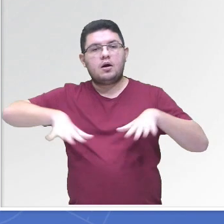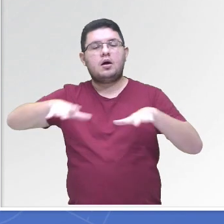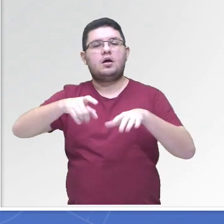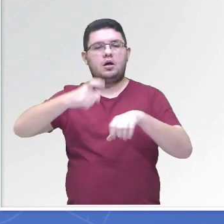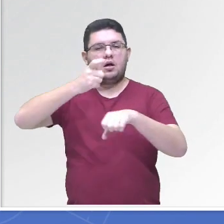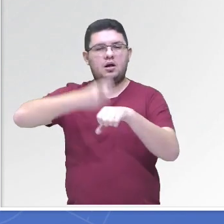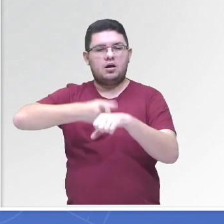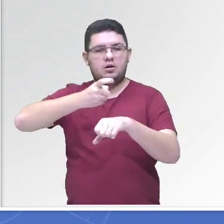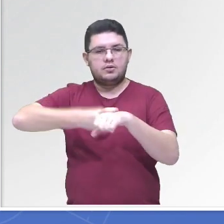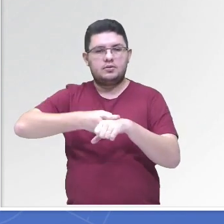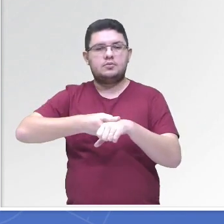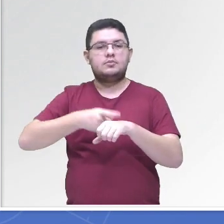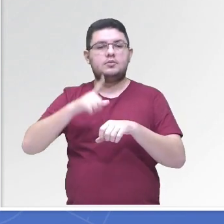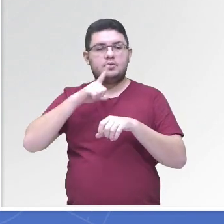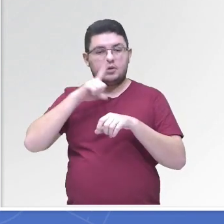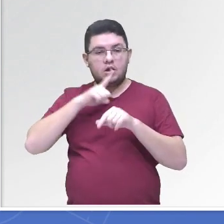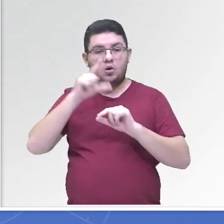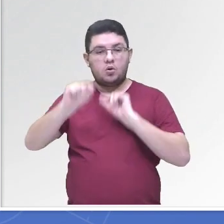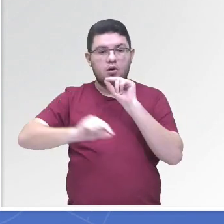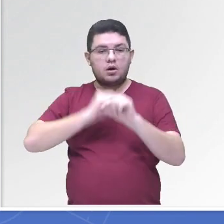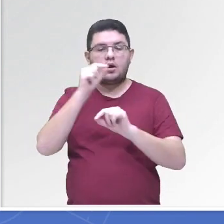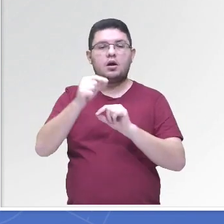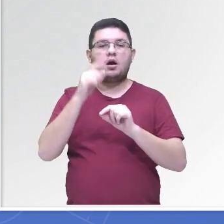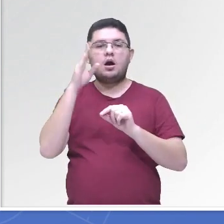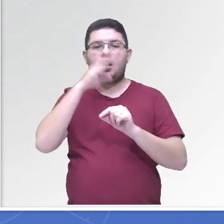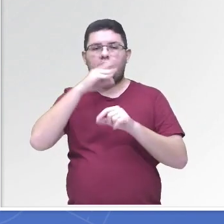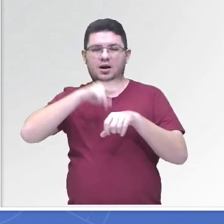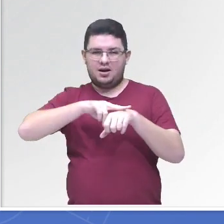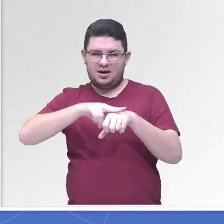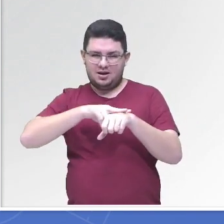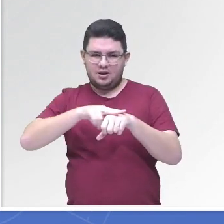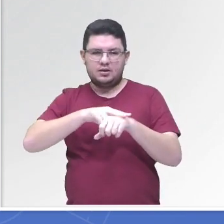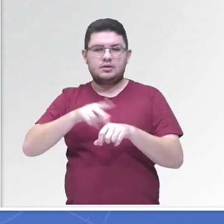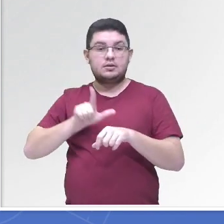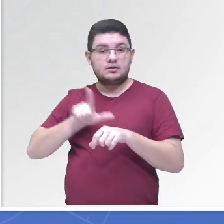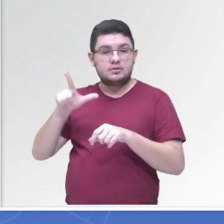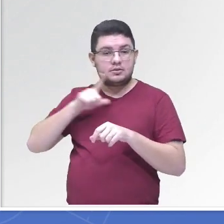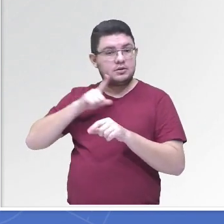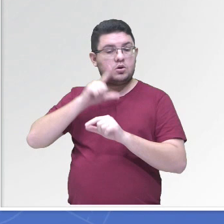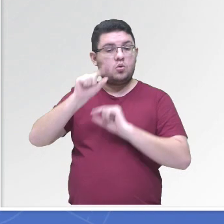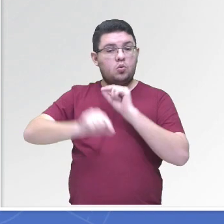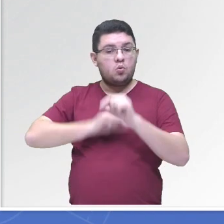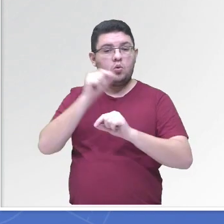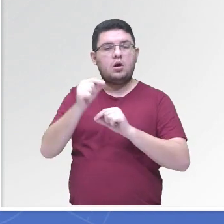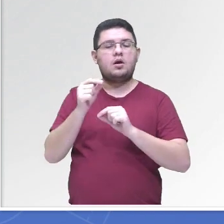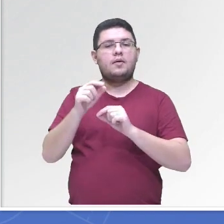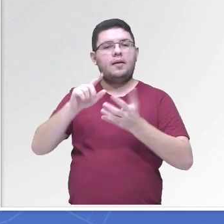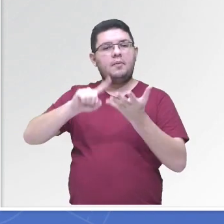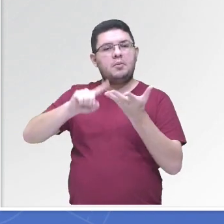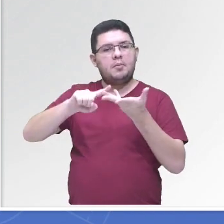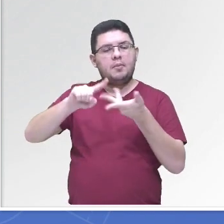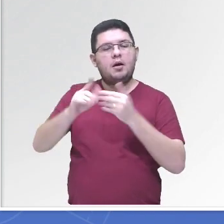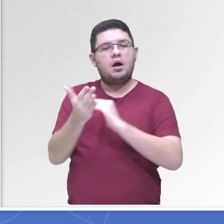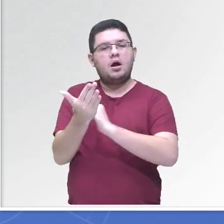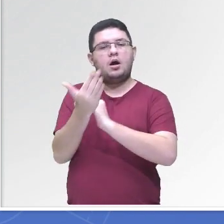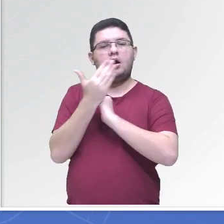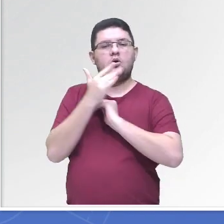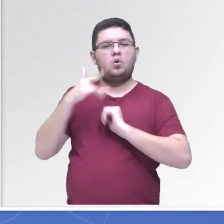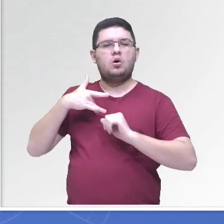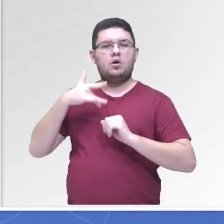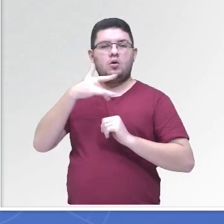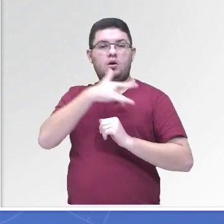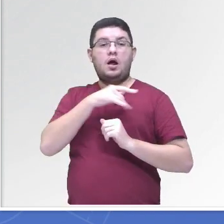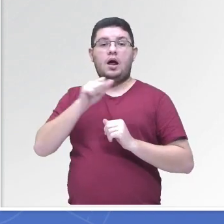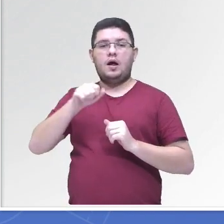Encontrado no hortelã. Ele é famoso por suas propriedades anestésicas, anti-inflamatórias, além de ser